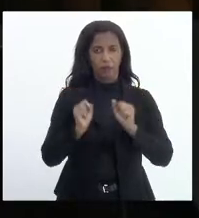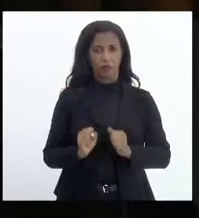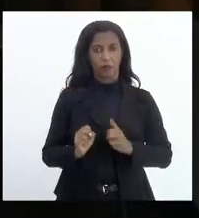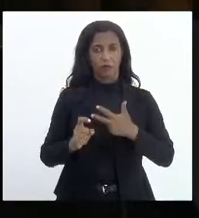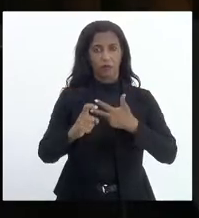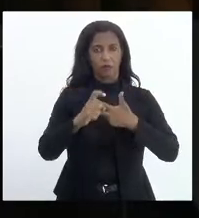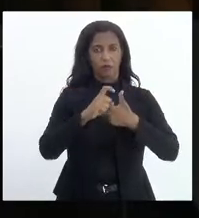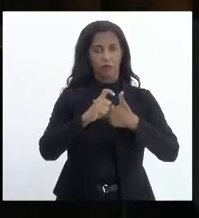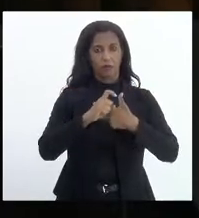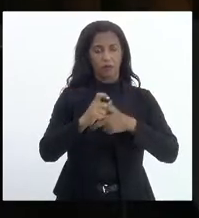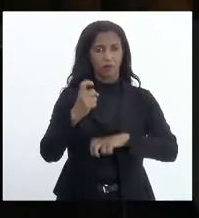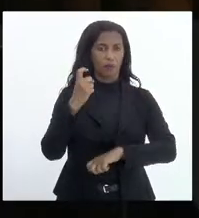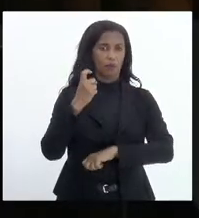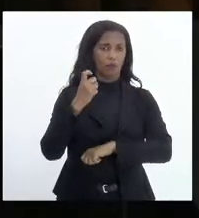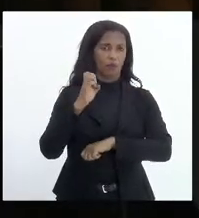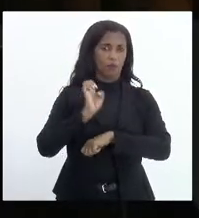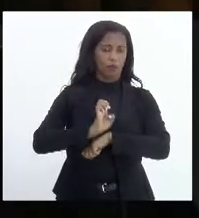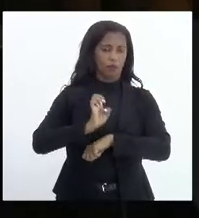Estadual